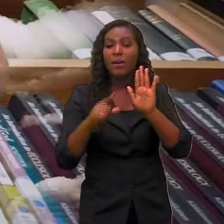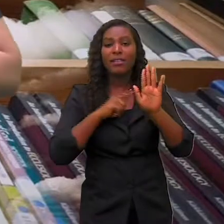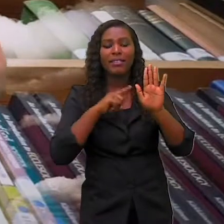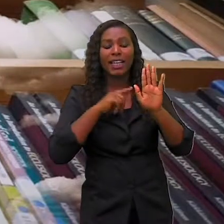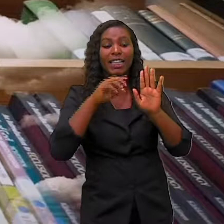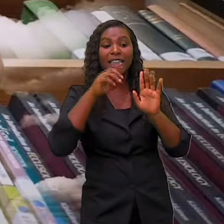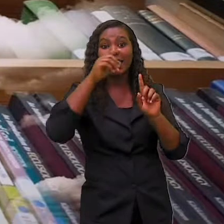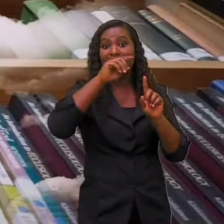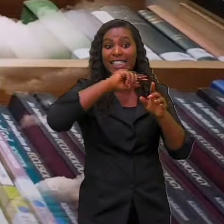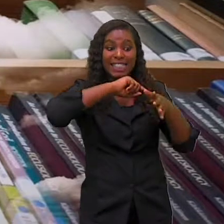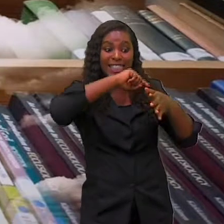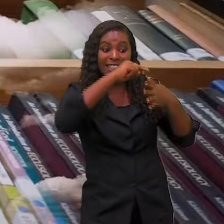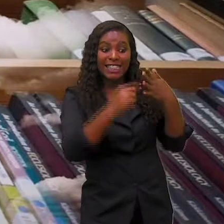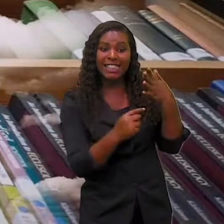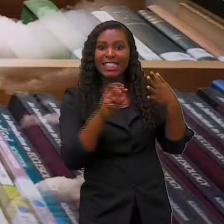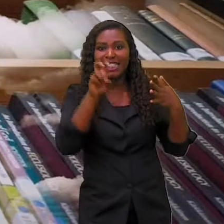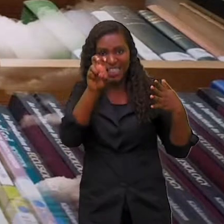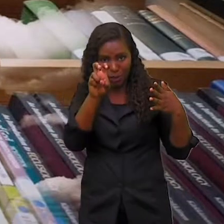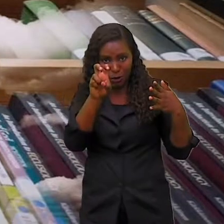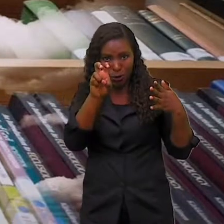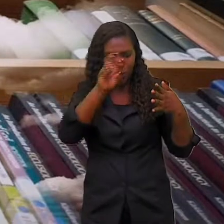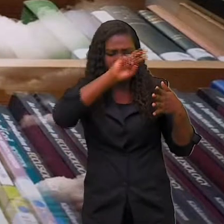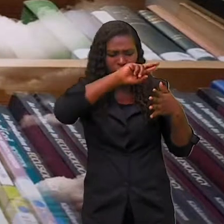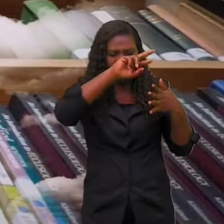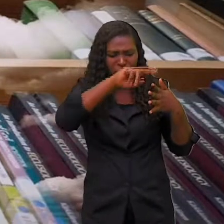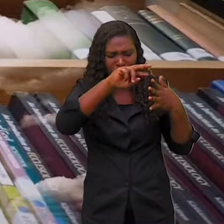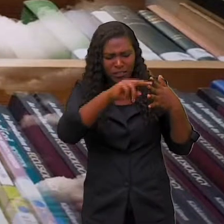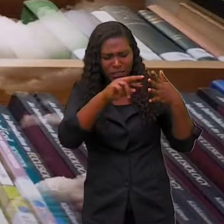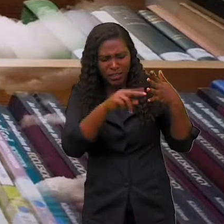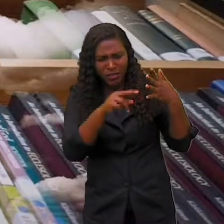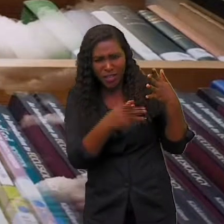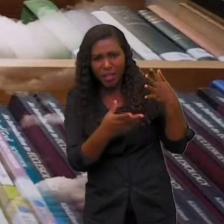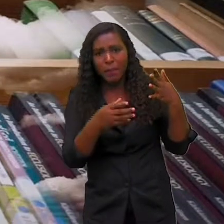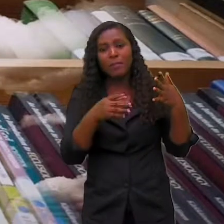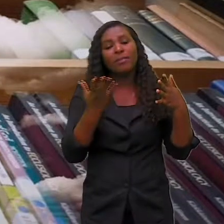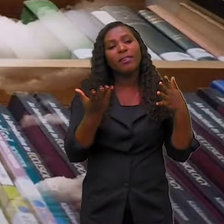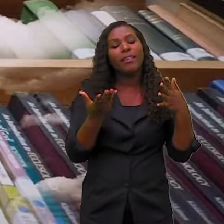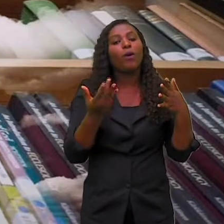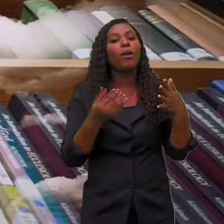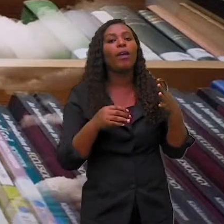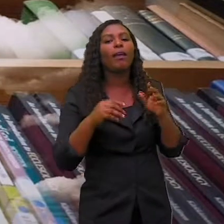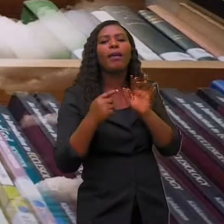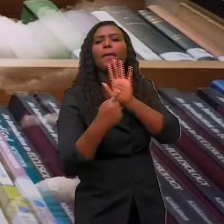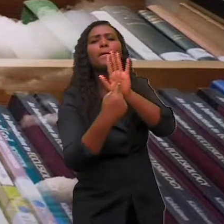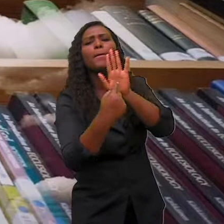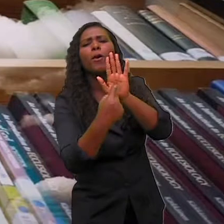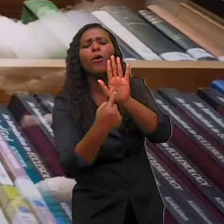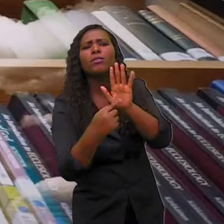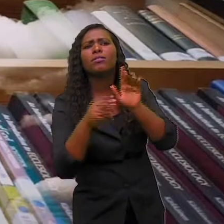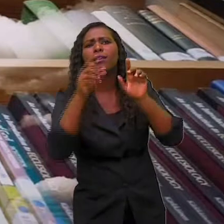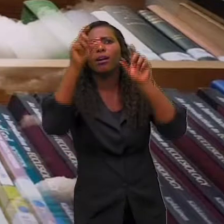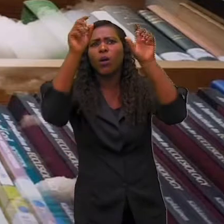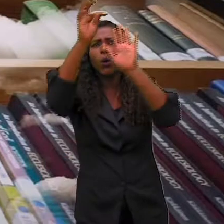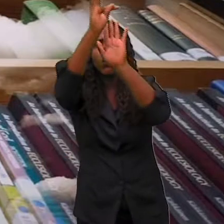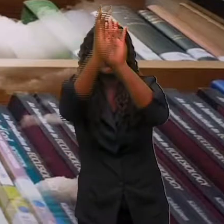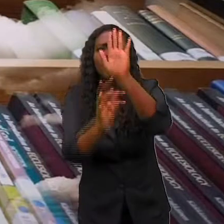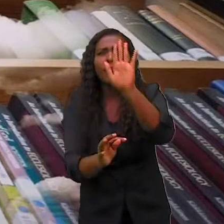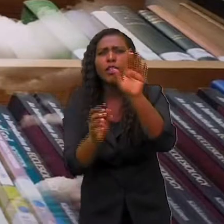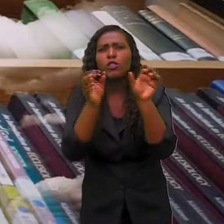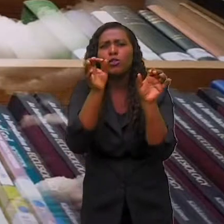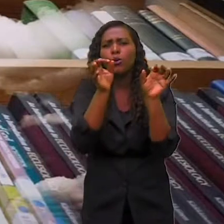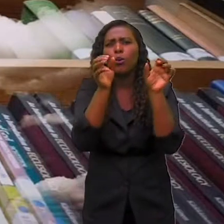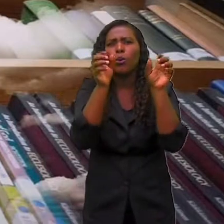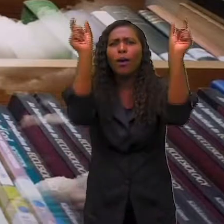hoje. 5 tipos textuais que trabalham com estruturas distintas, diferentes. E é